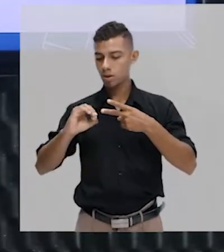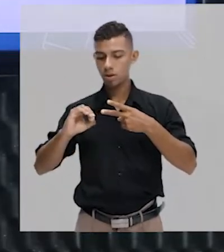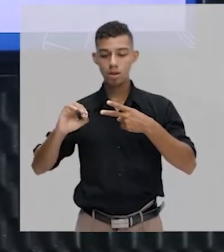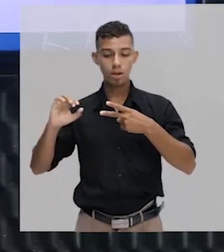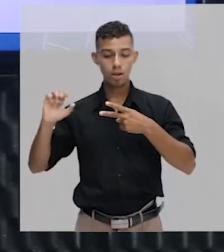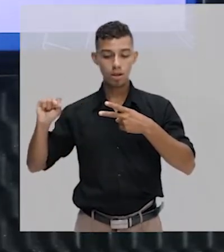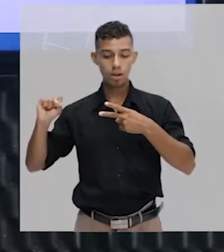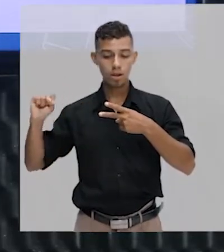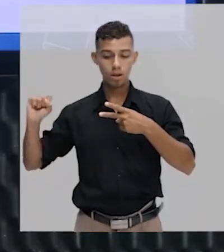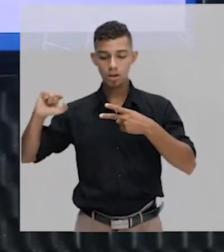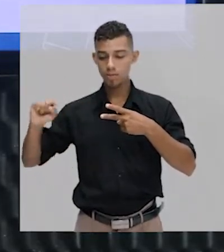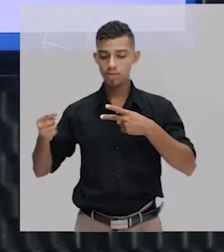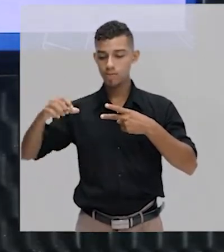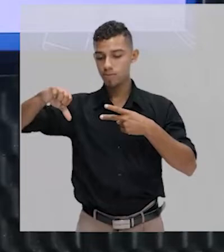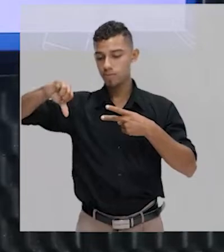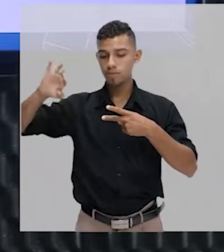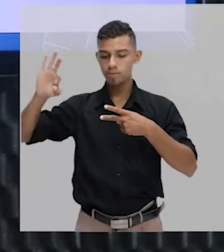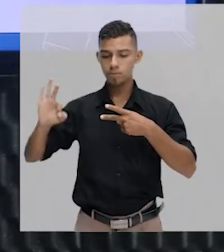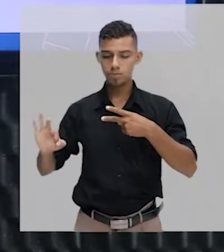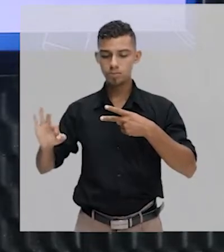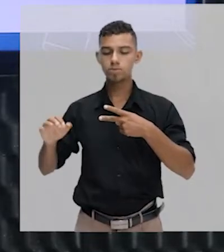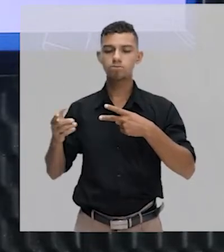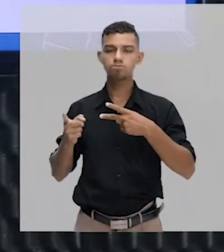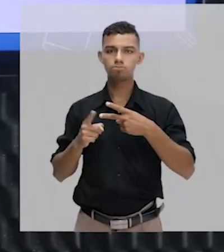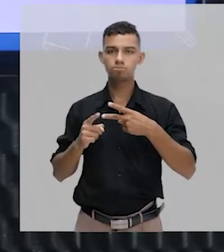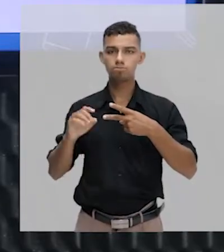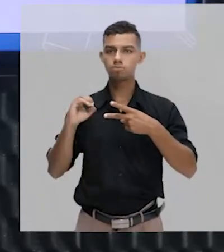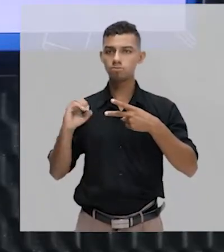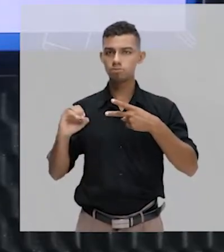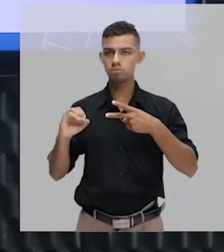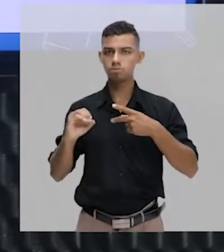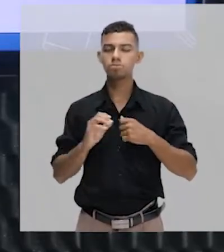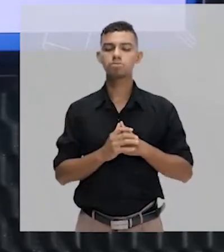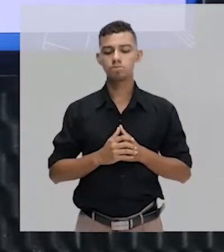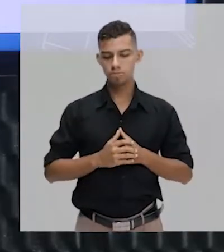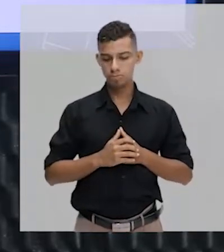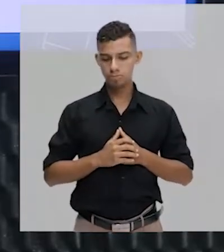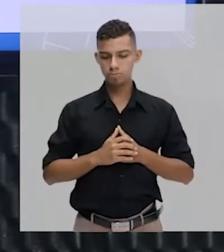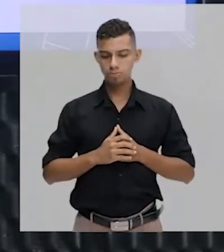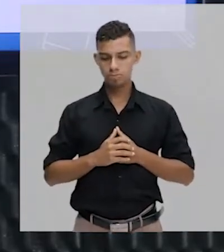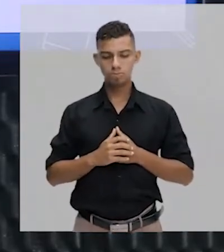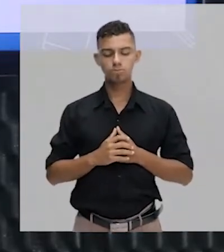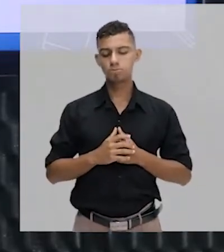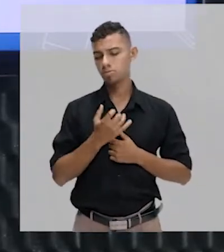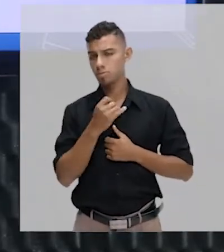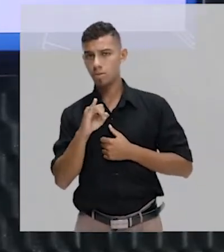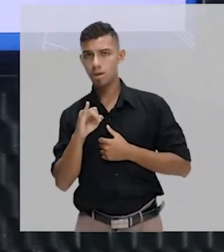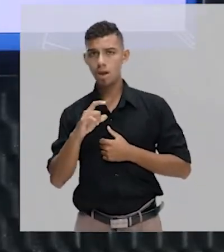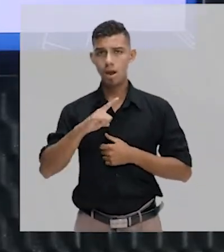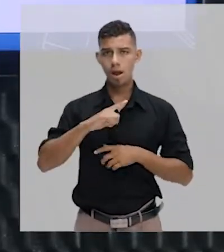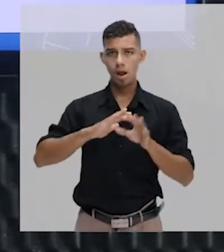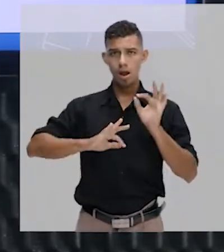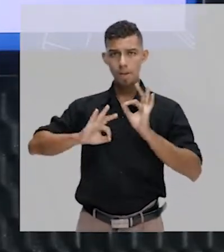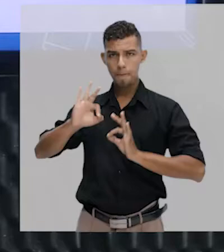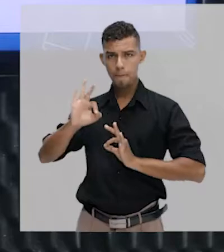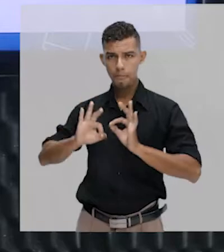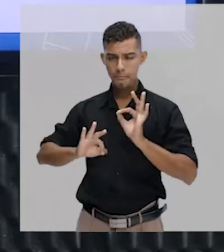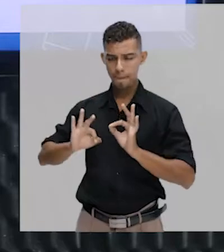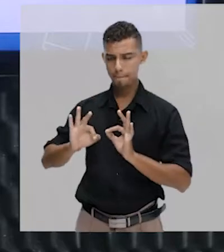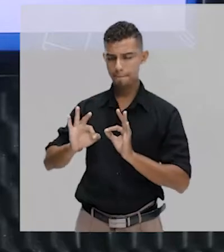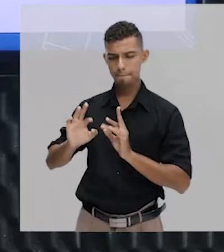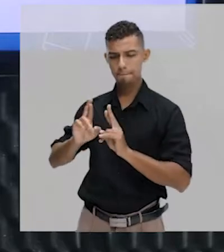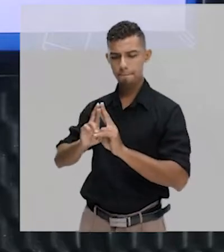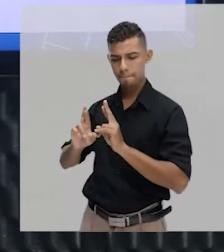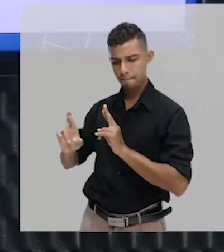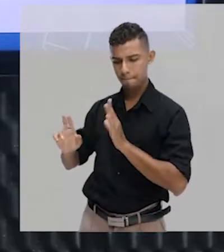88,9% em massa para o oxigênio, certo? Se a gente for relacionar